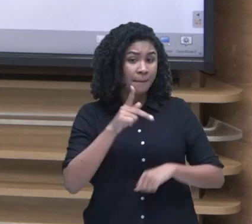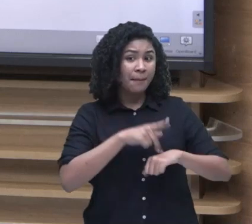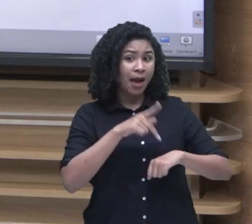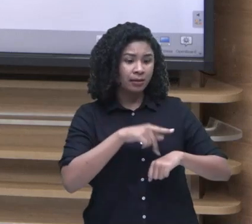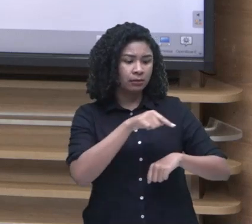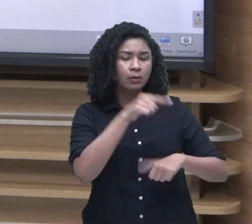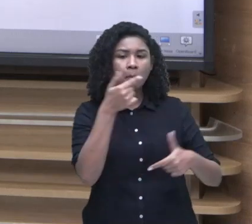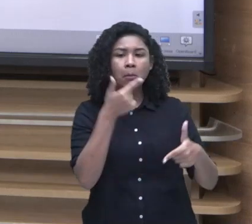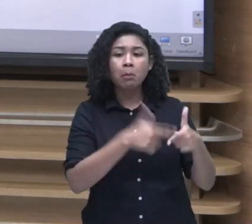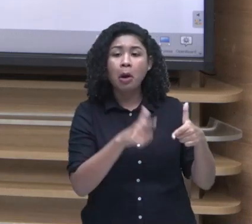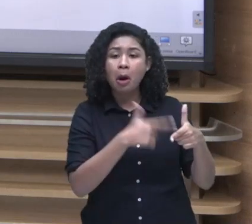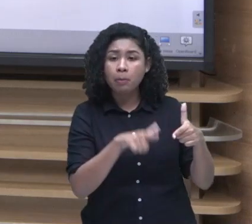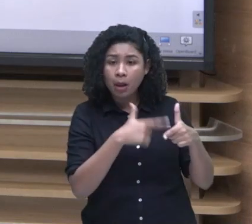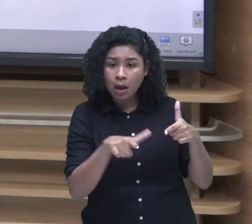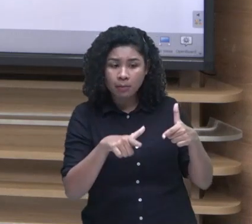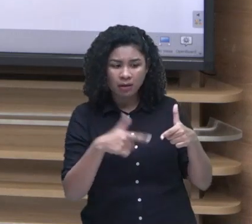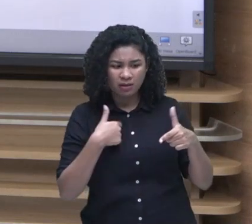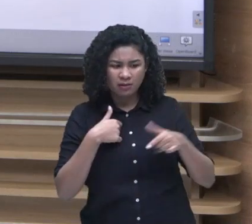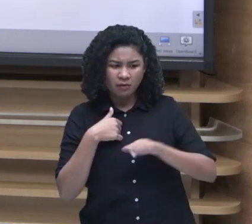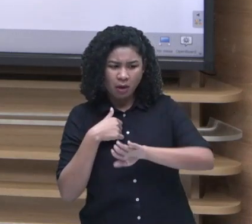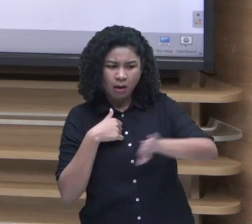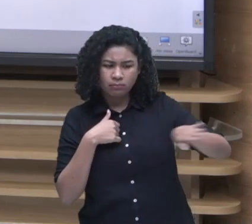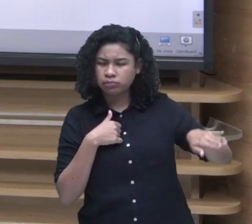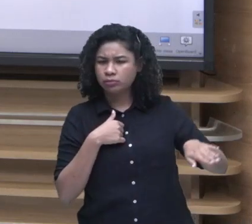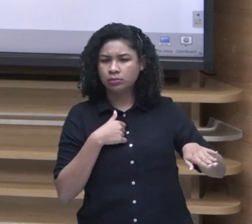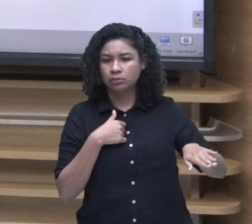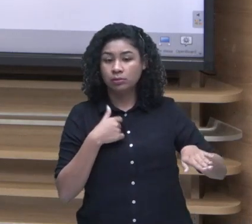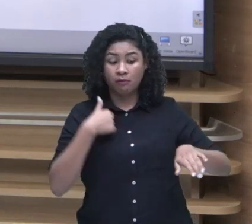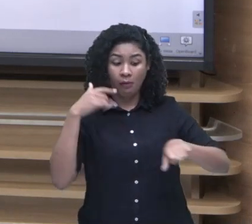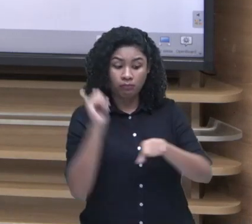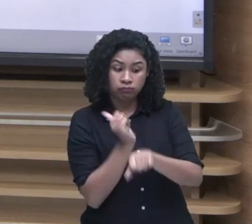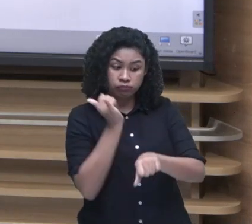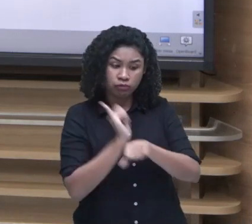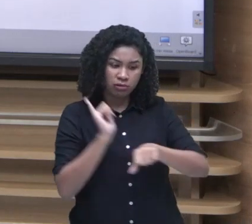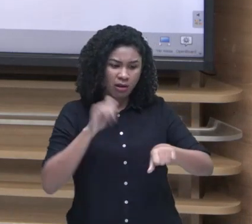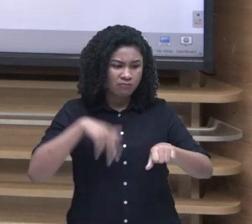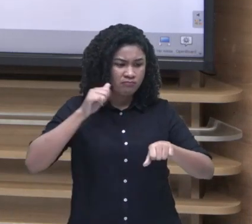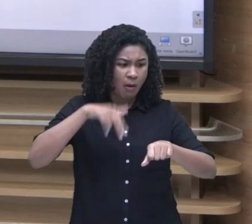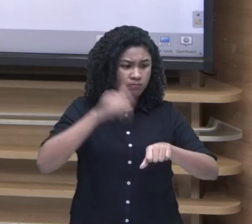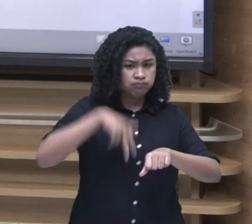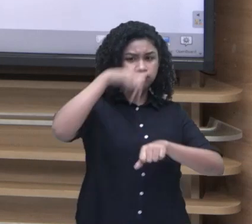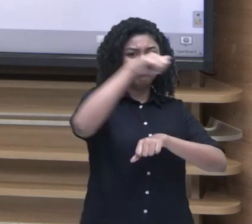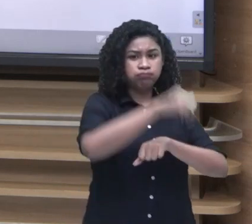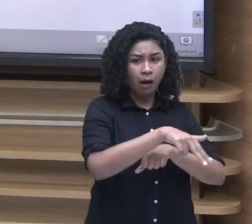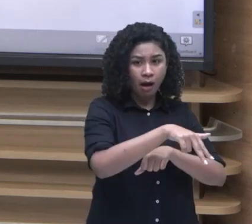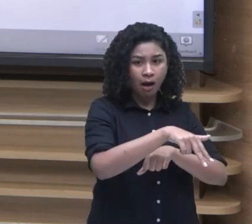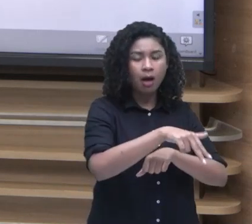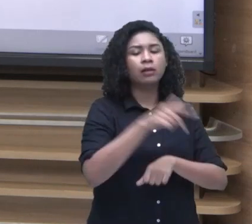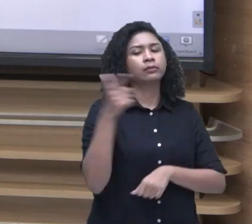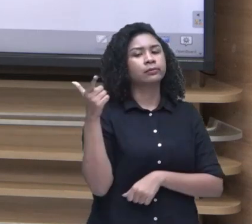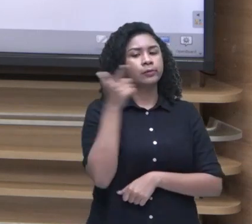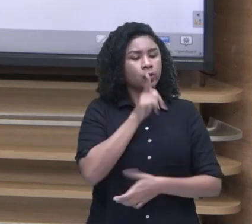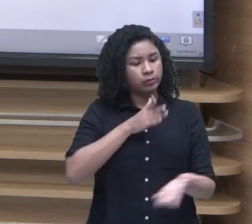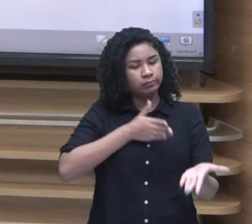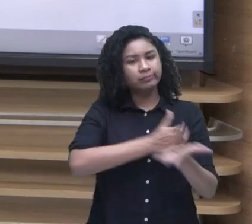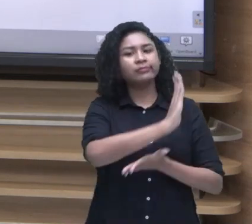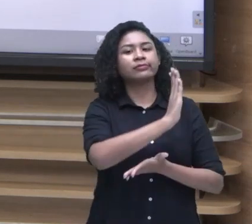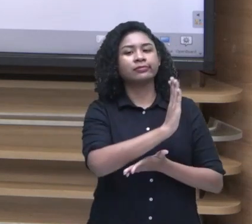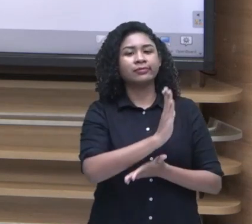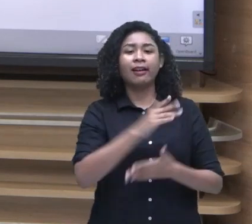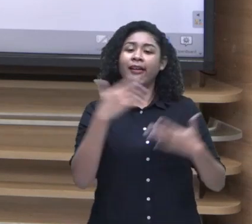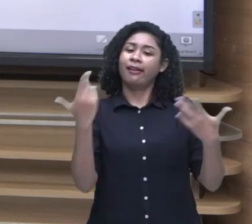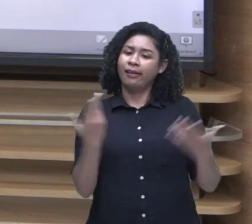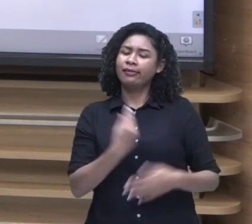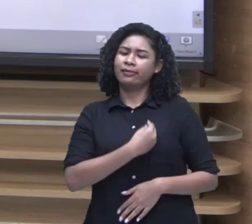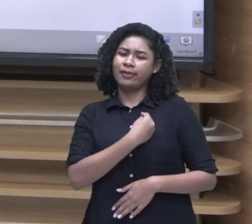pode afastar. E assim são os acontecimentos da nossa vida. Nós iremos encontrar muitas pedras